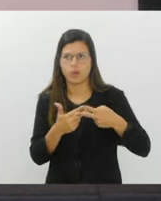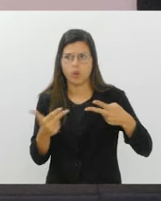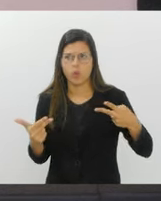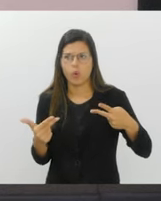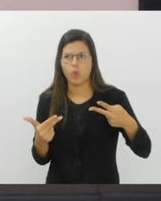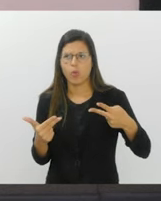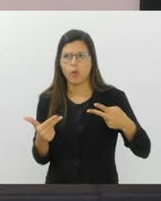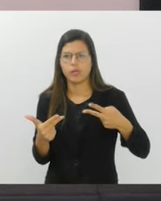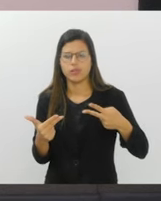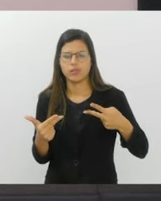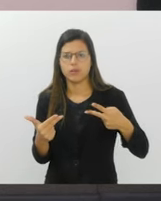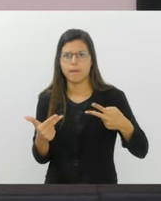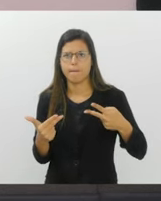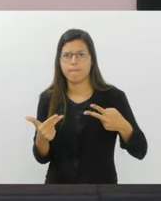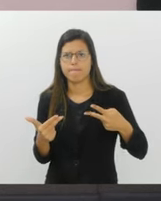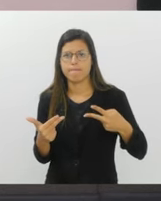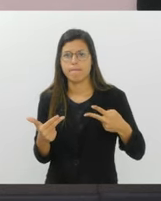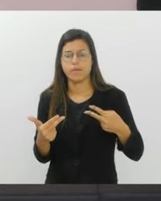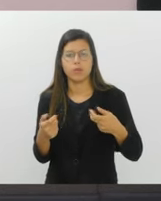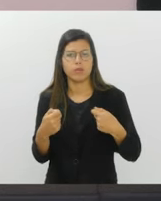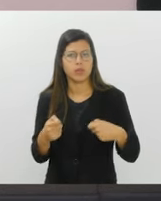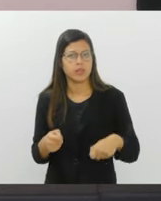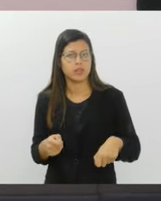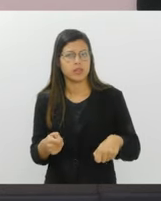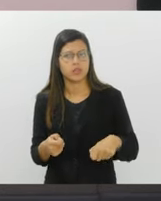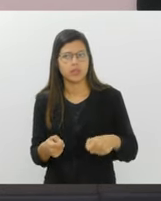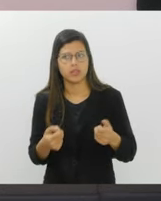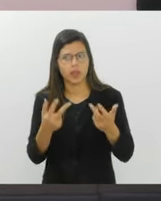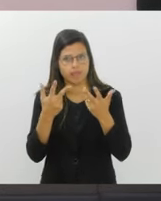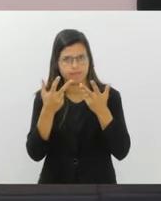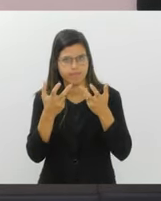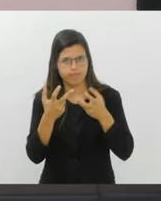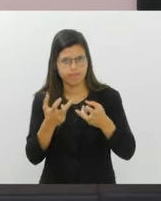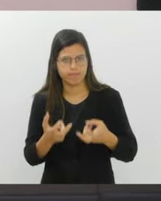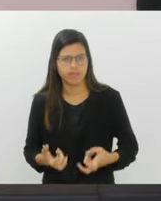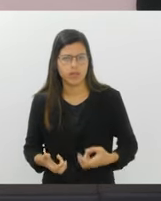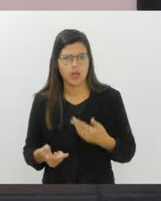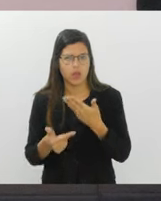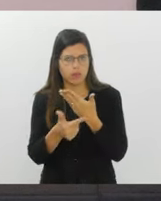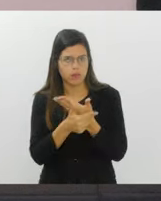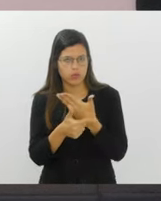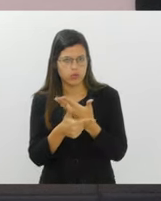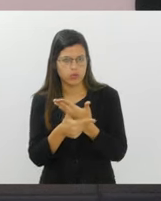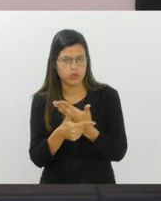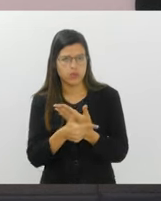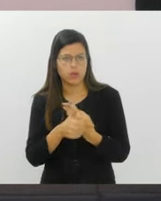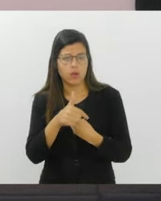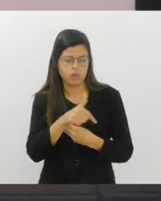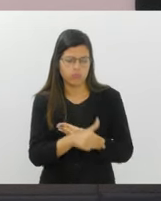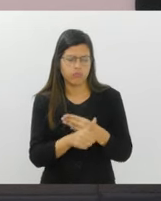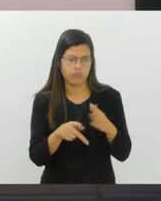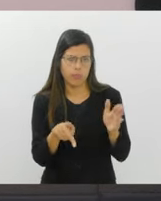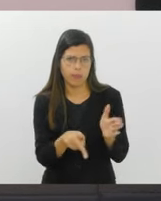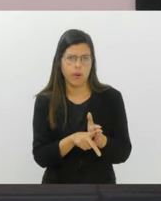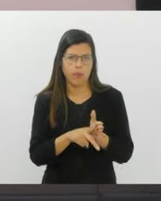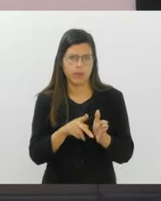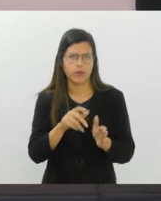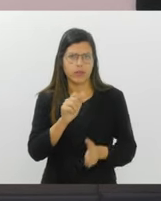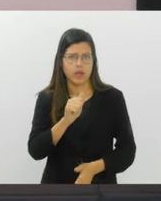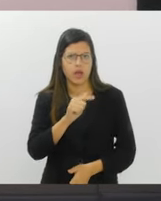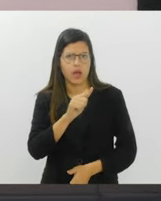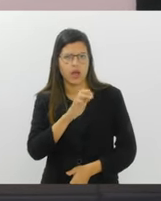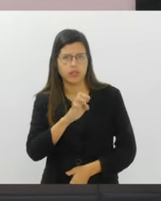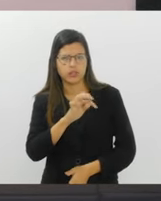Conder, é verificar, na função que a agência tem, como é que ela está se posicionando